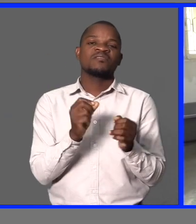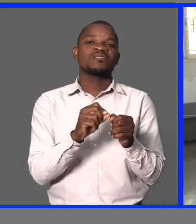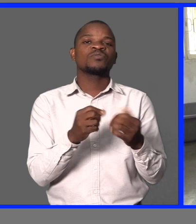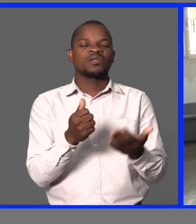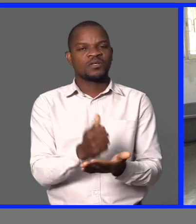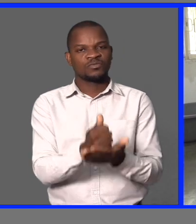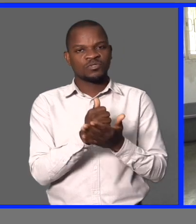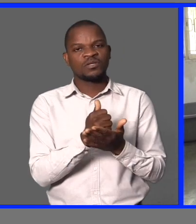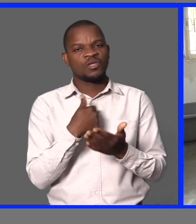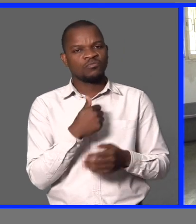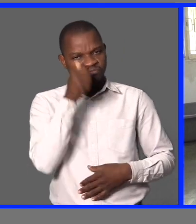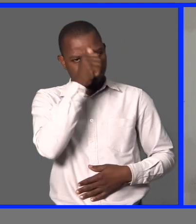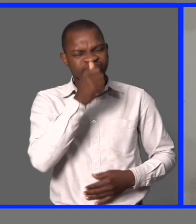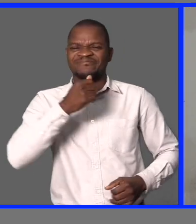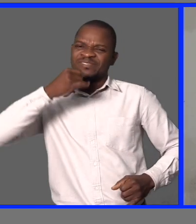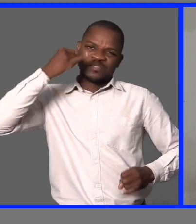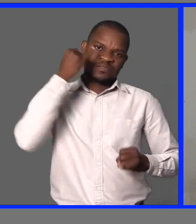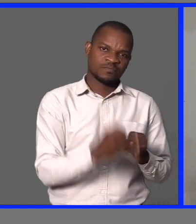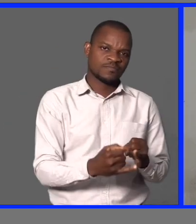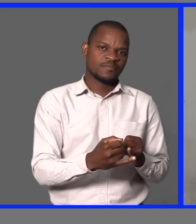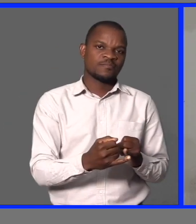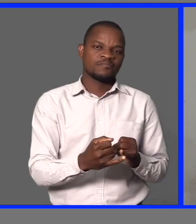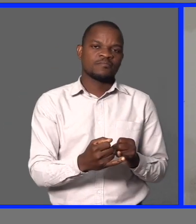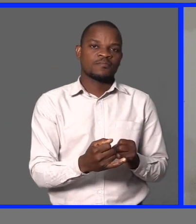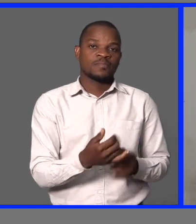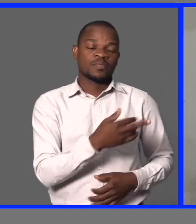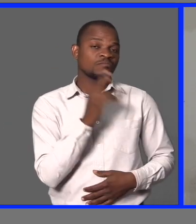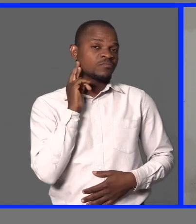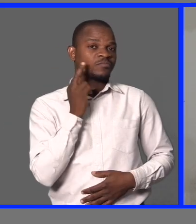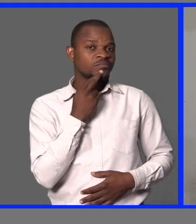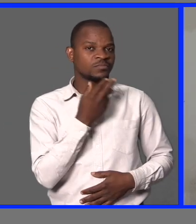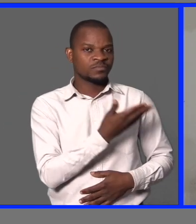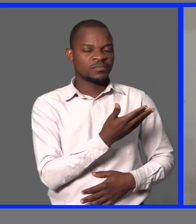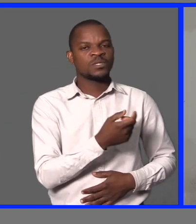concluir o ensino superior. Minha preocupação agora